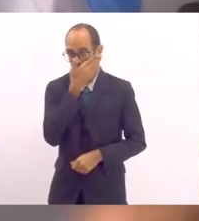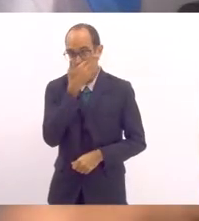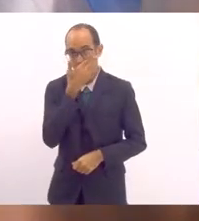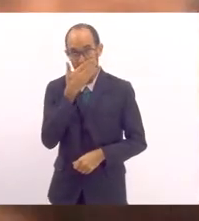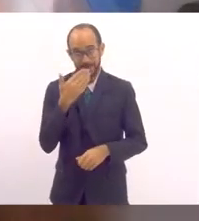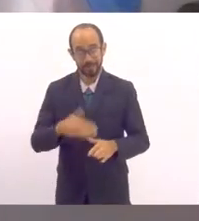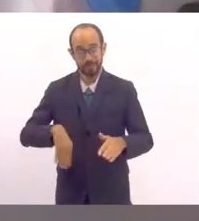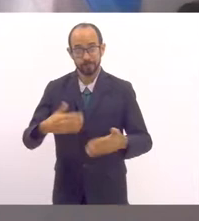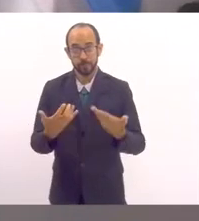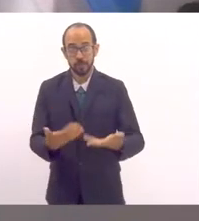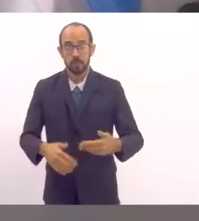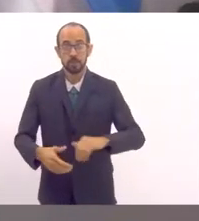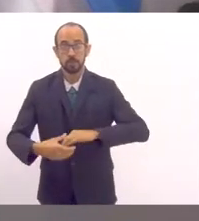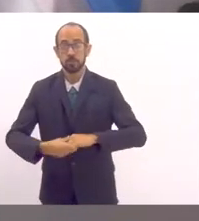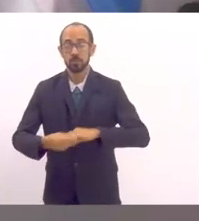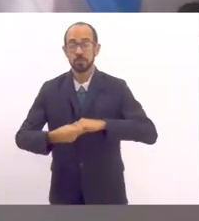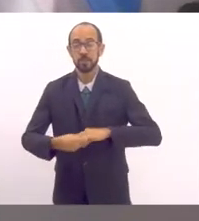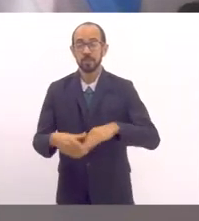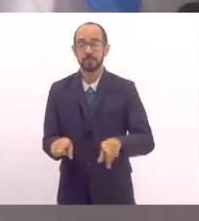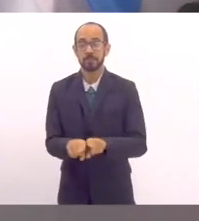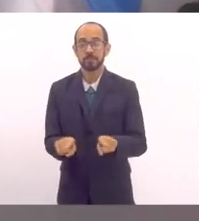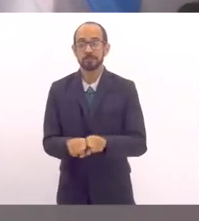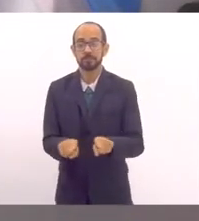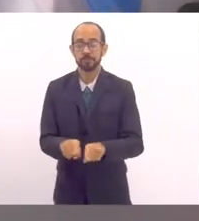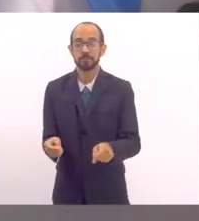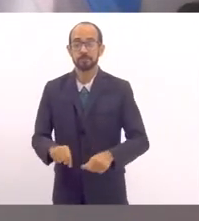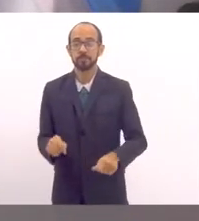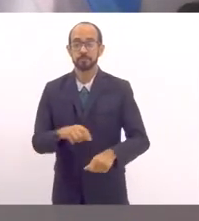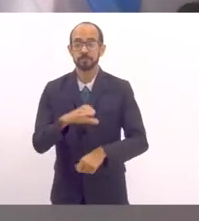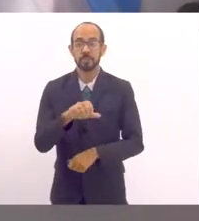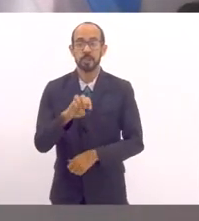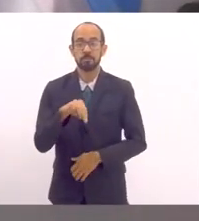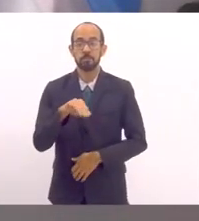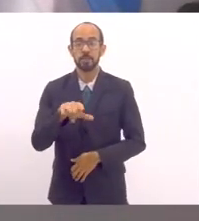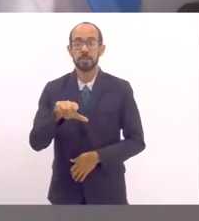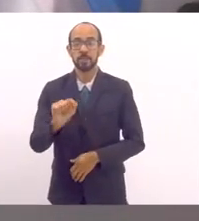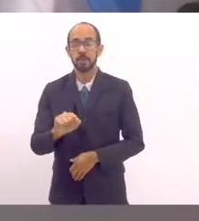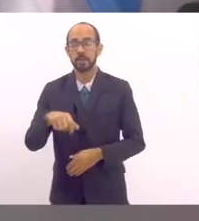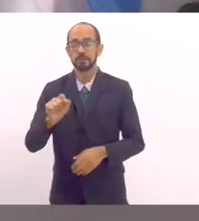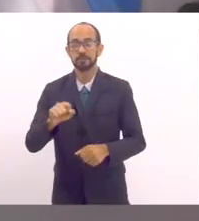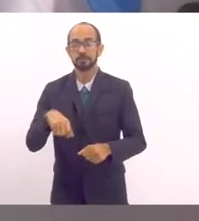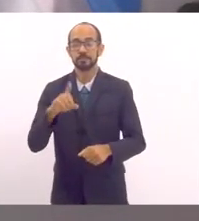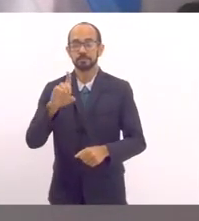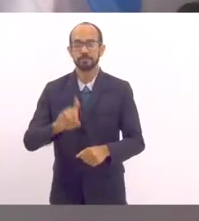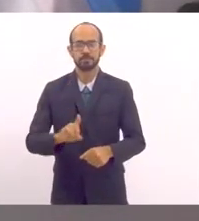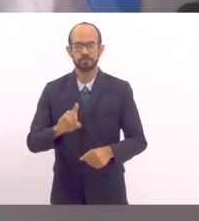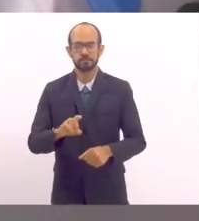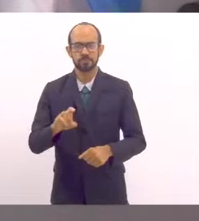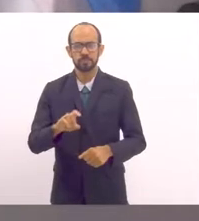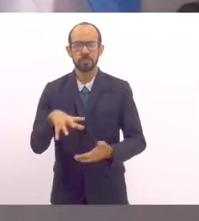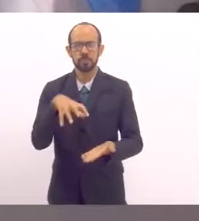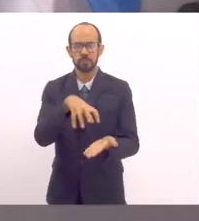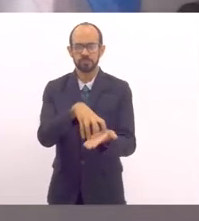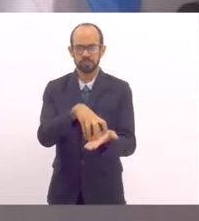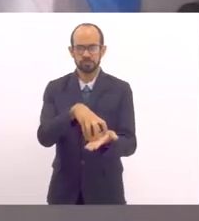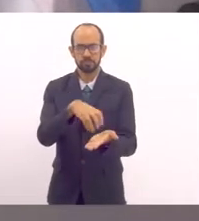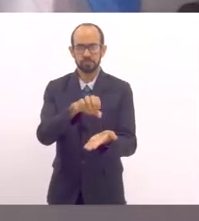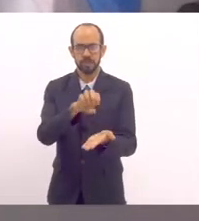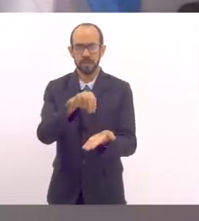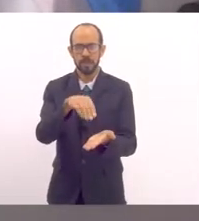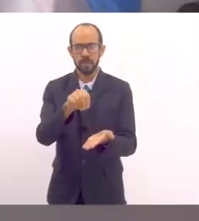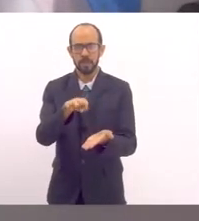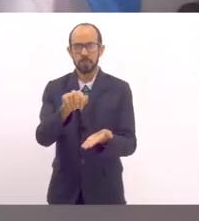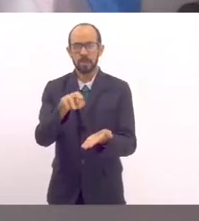Quero saudar aqui presente também no local a Camila Souza, que é diretora regional da Embratu, a